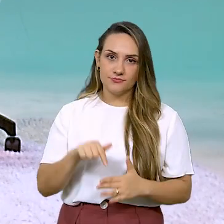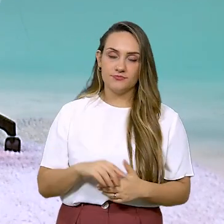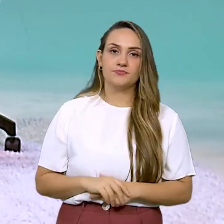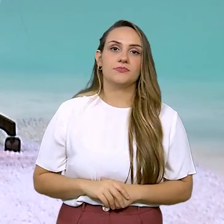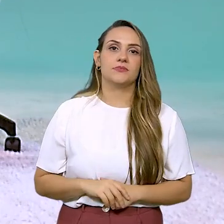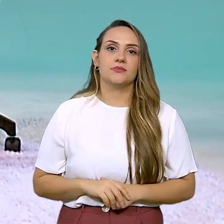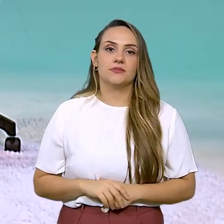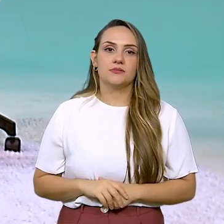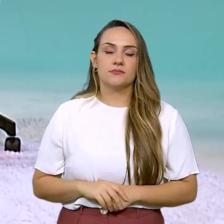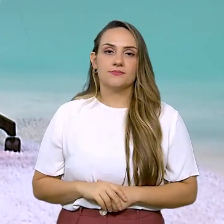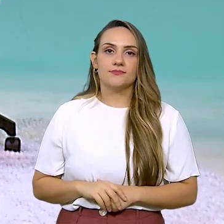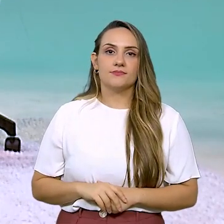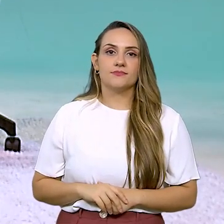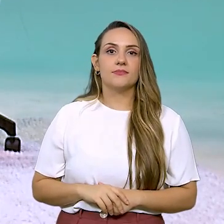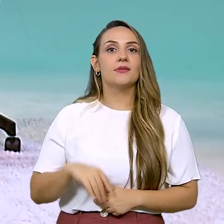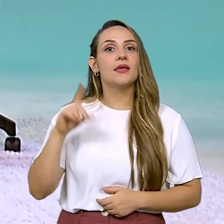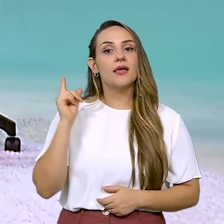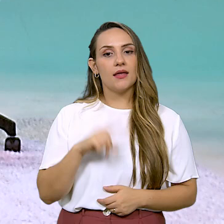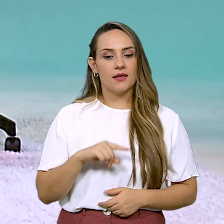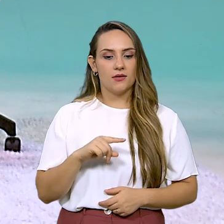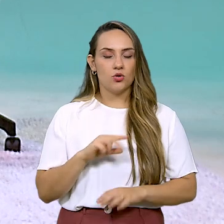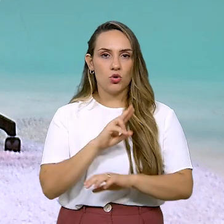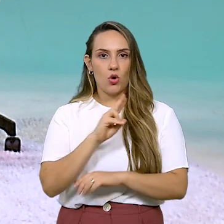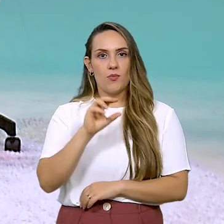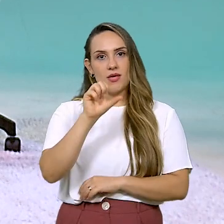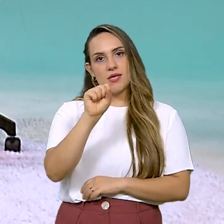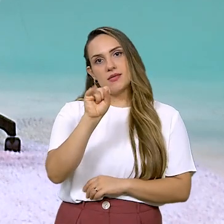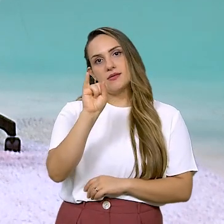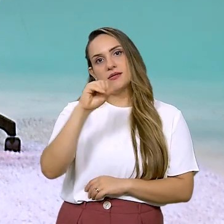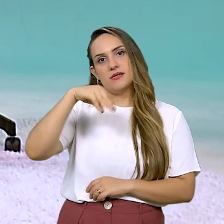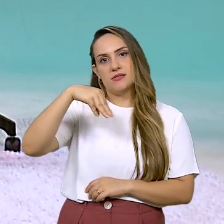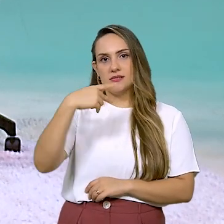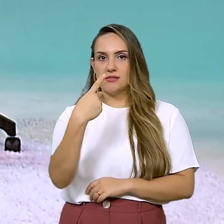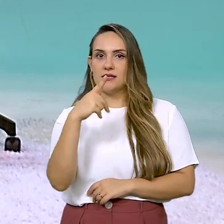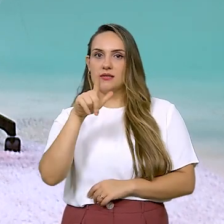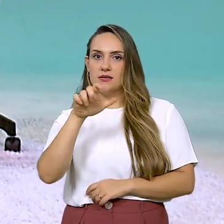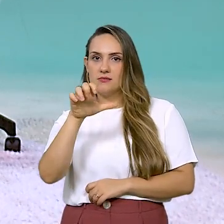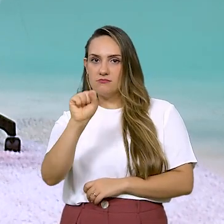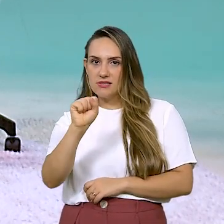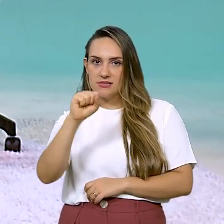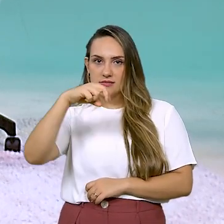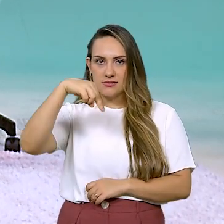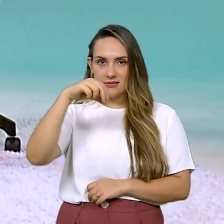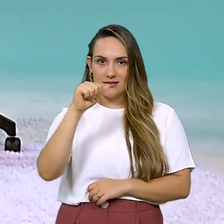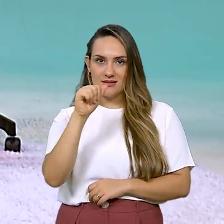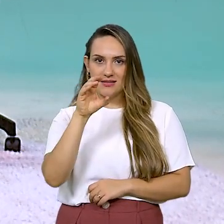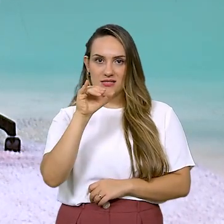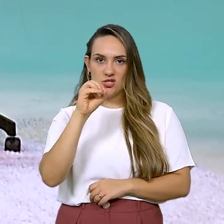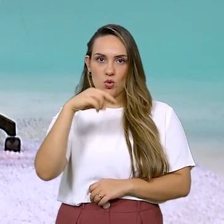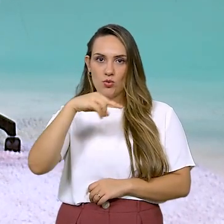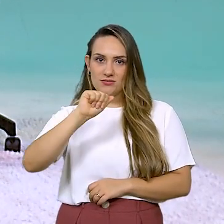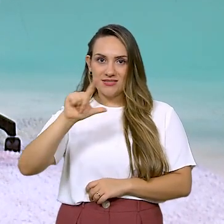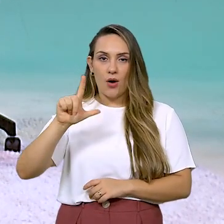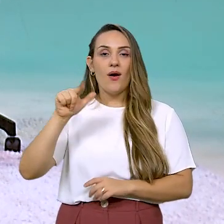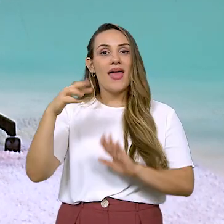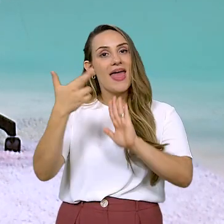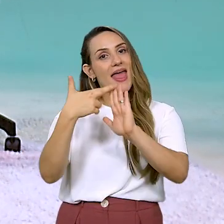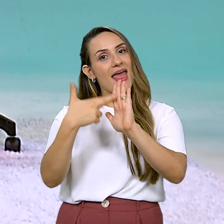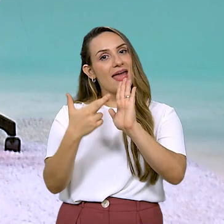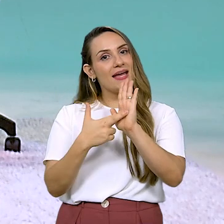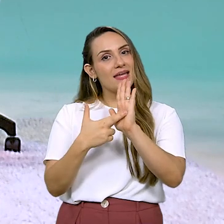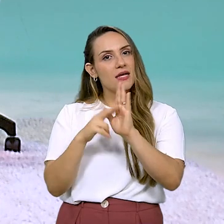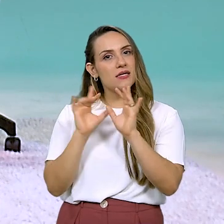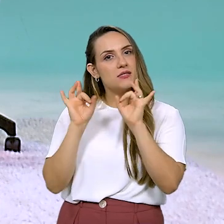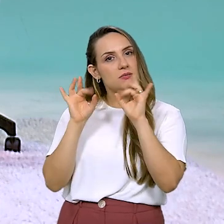a minha atuação, Paulo, é na verdade na questão do regime do Simples Nacional. Pois no regime do Simples Nacional nós temos os